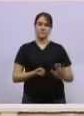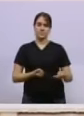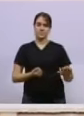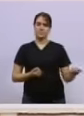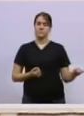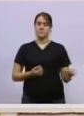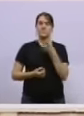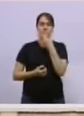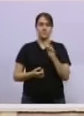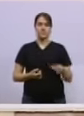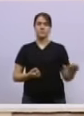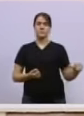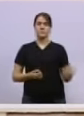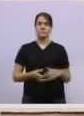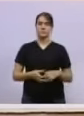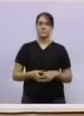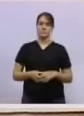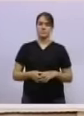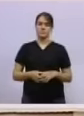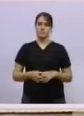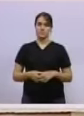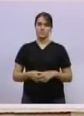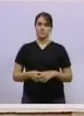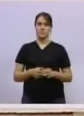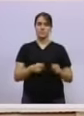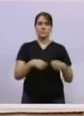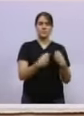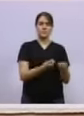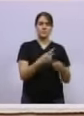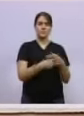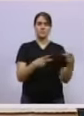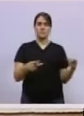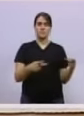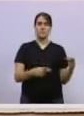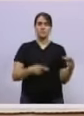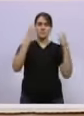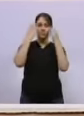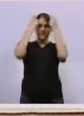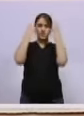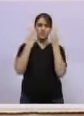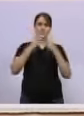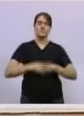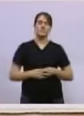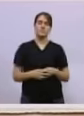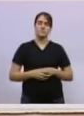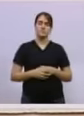menino, ele ganhou um pequeno bezerro. Isso é história da filosofia. E